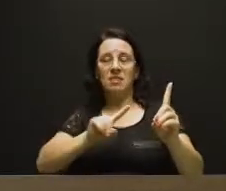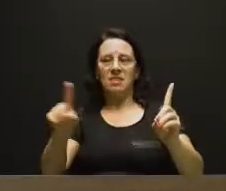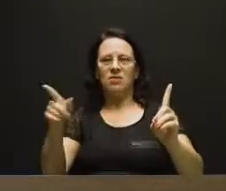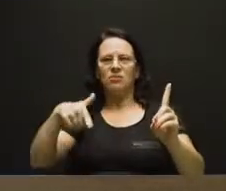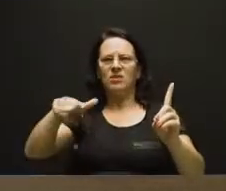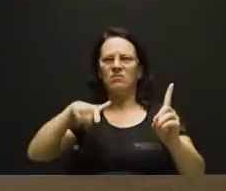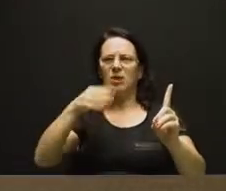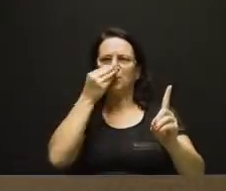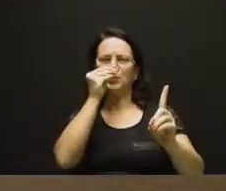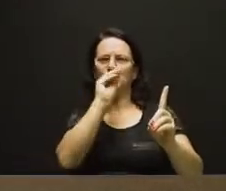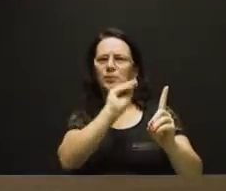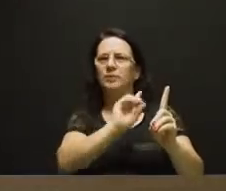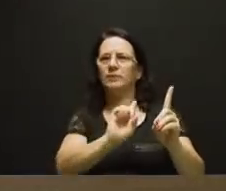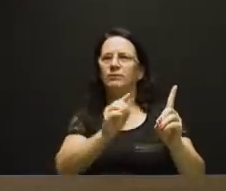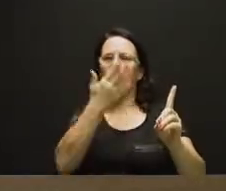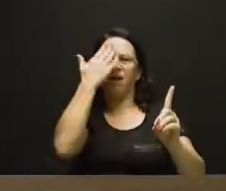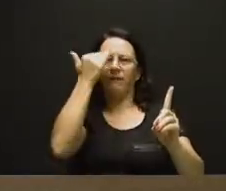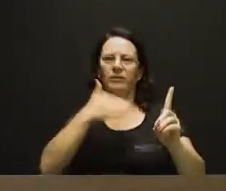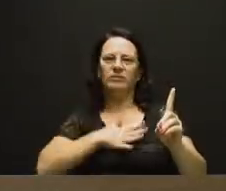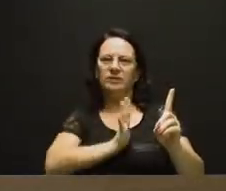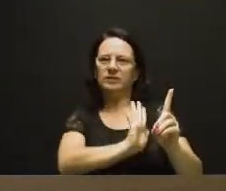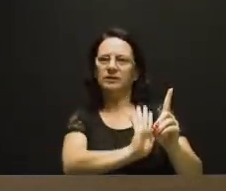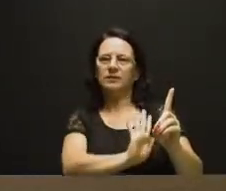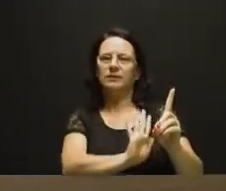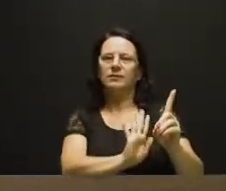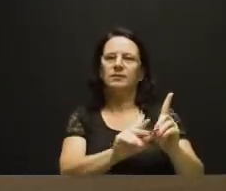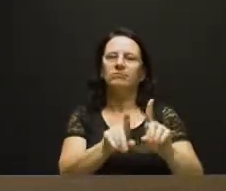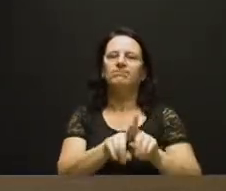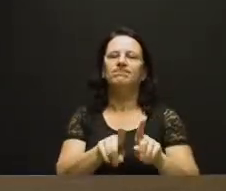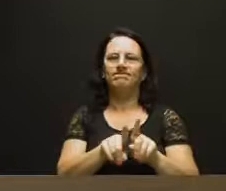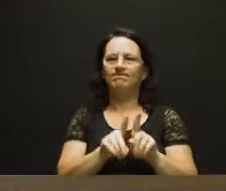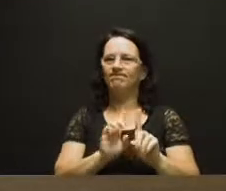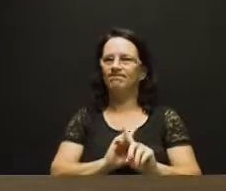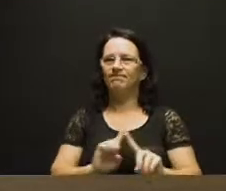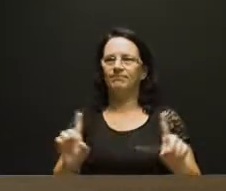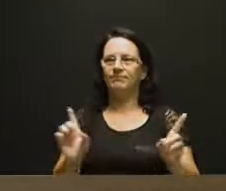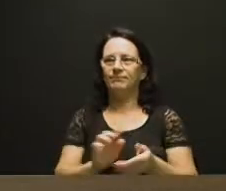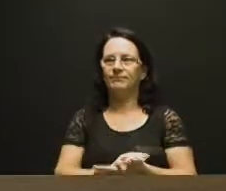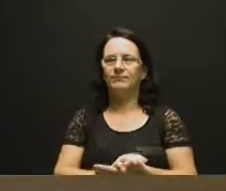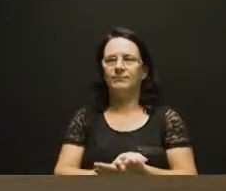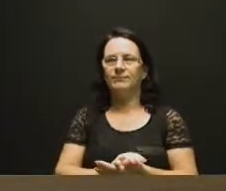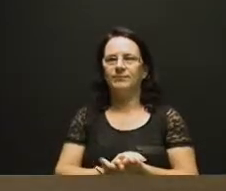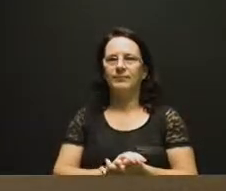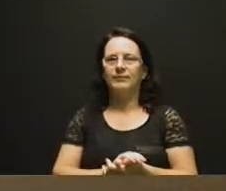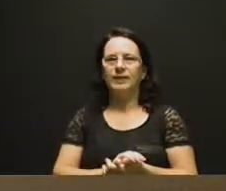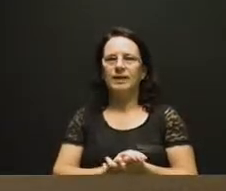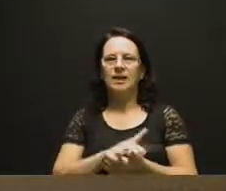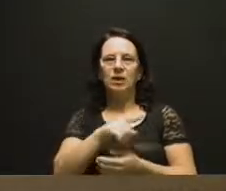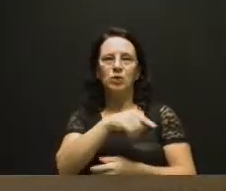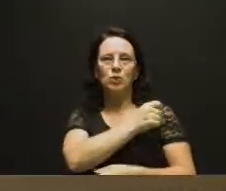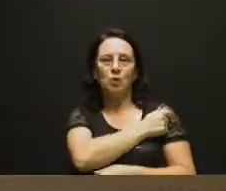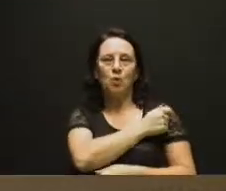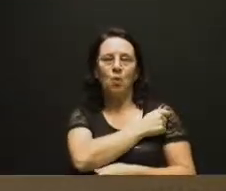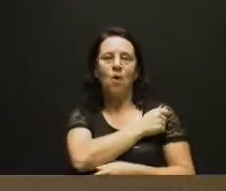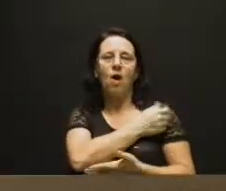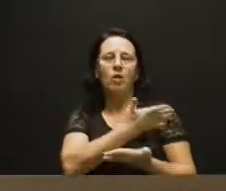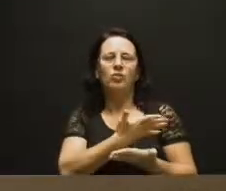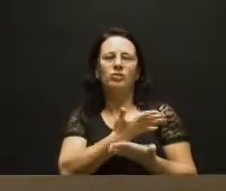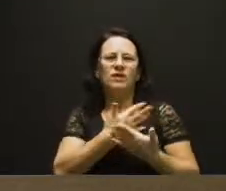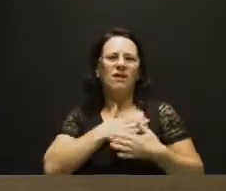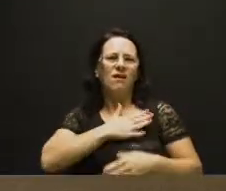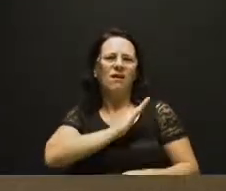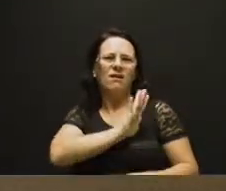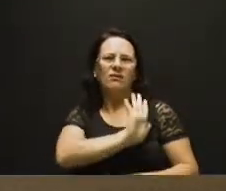simplesmente desista se desestimule né que muitas vezes o aluno na escola se sente desestimulado